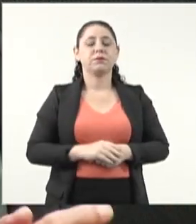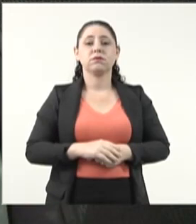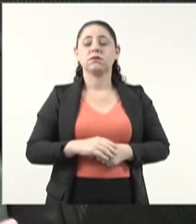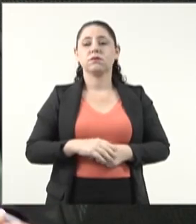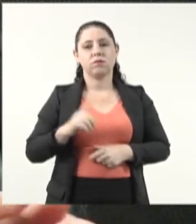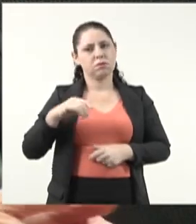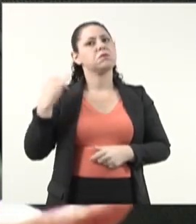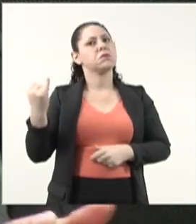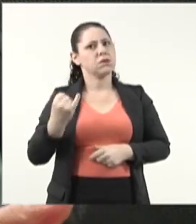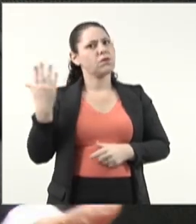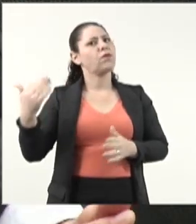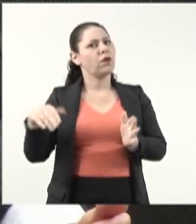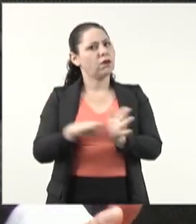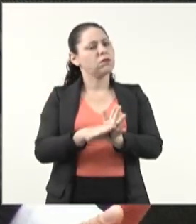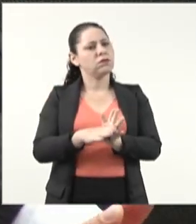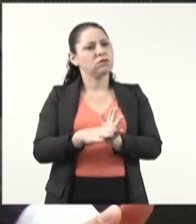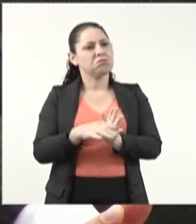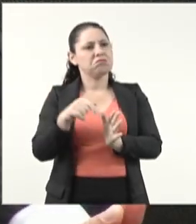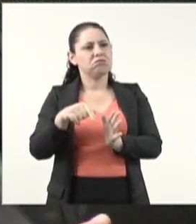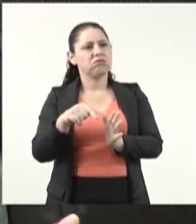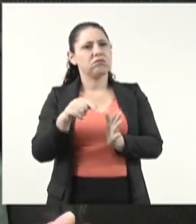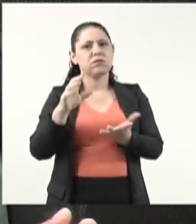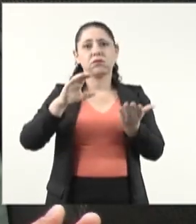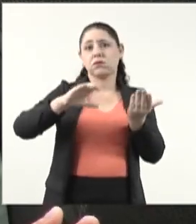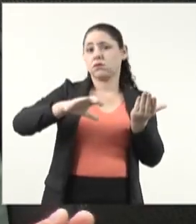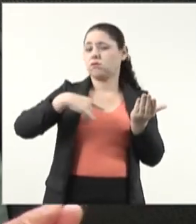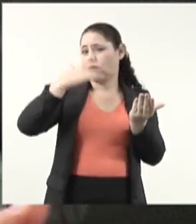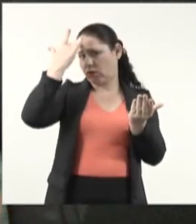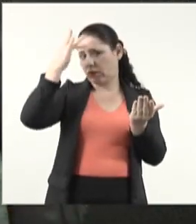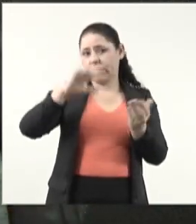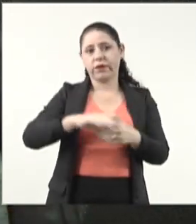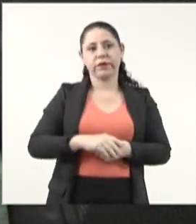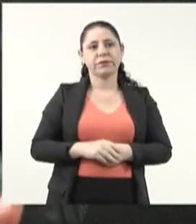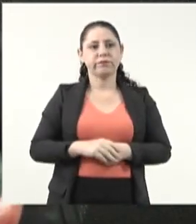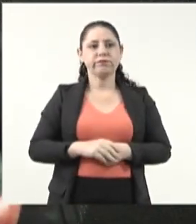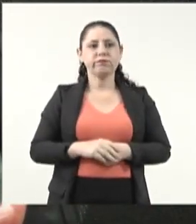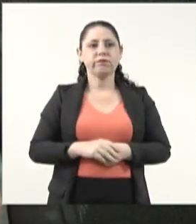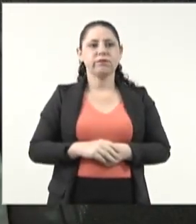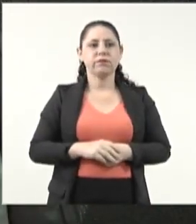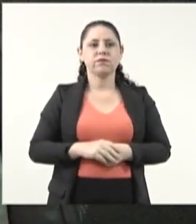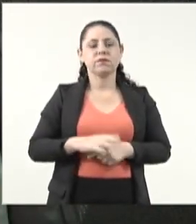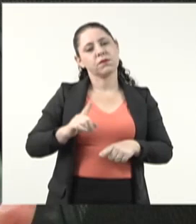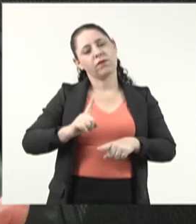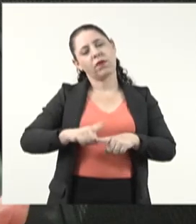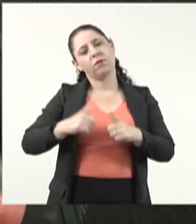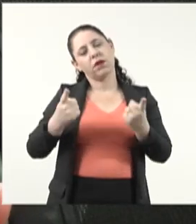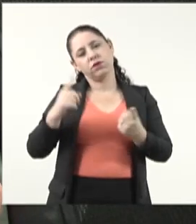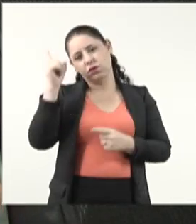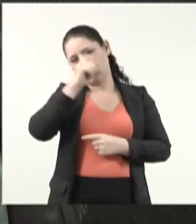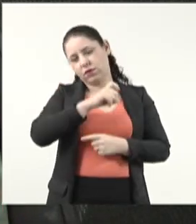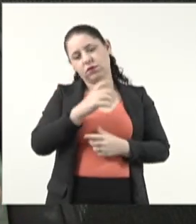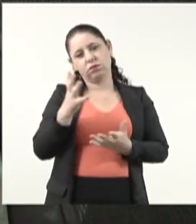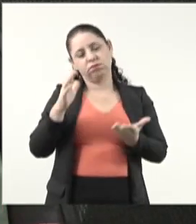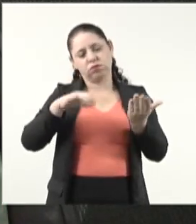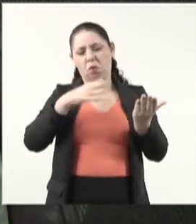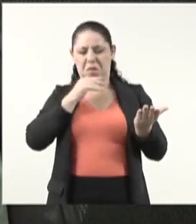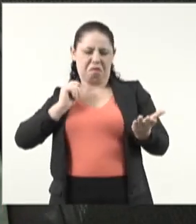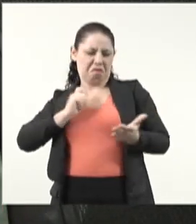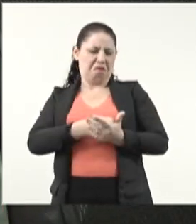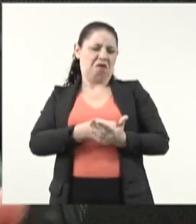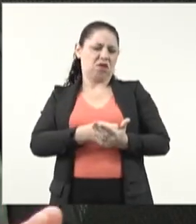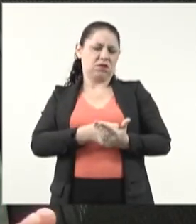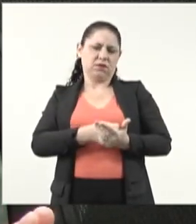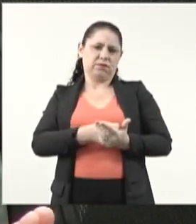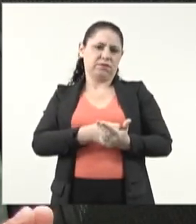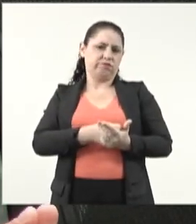muito interessante chegar, não sei se já chegou ao Congresso. Evidentemente que é mais difícil pelo comportamento do Congresso machista